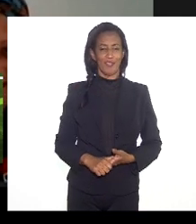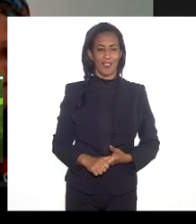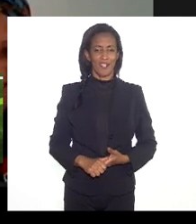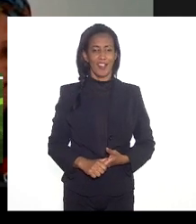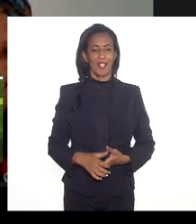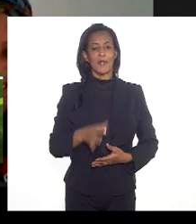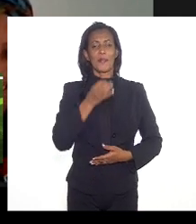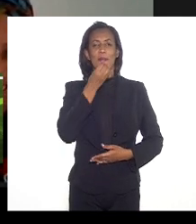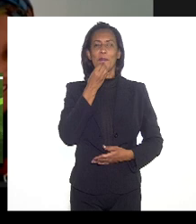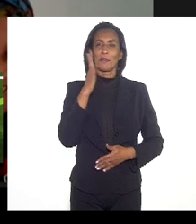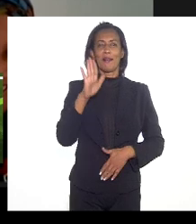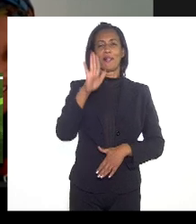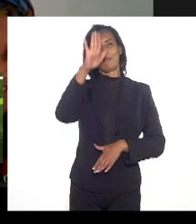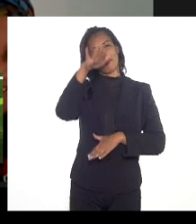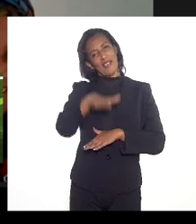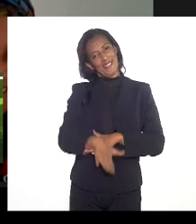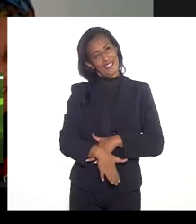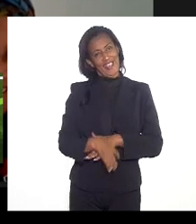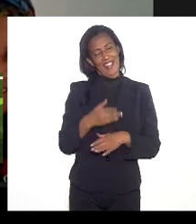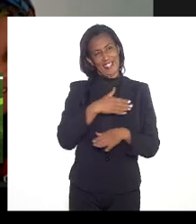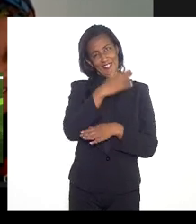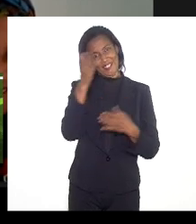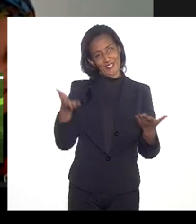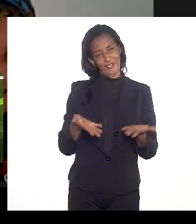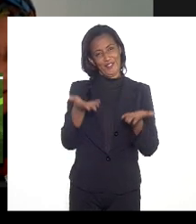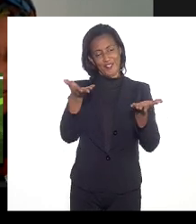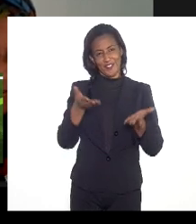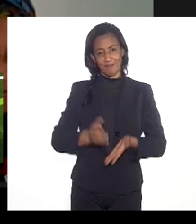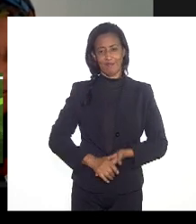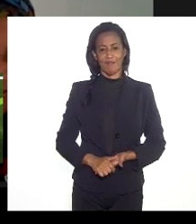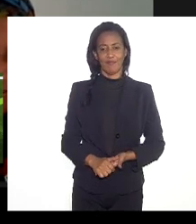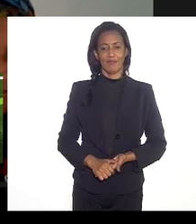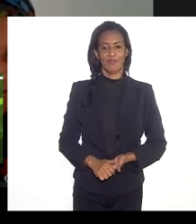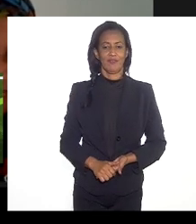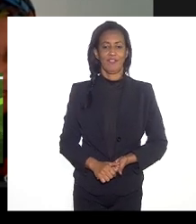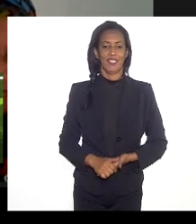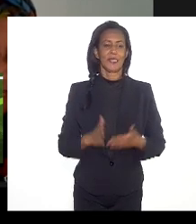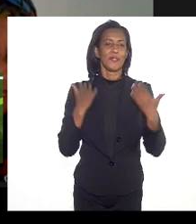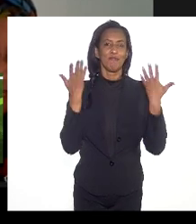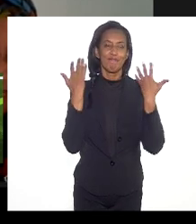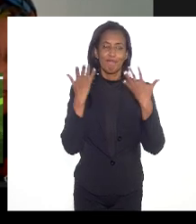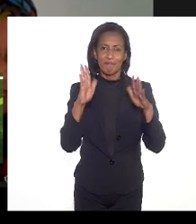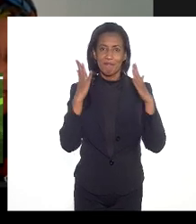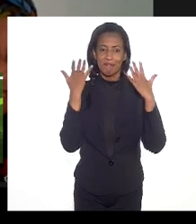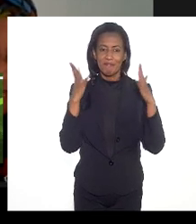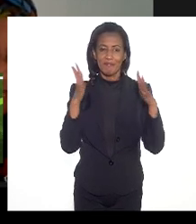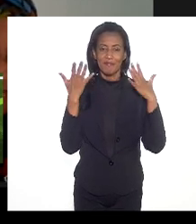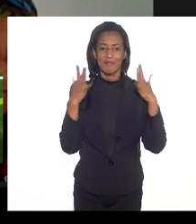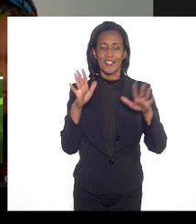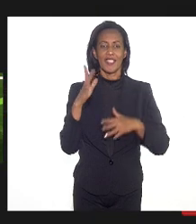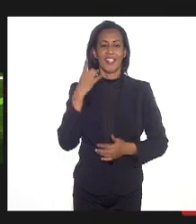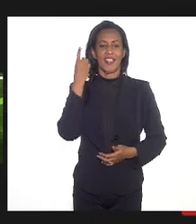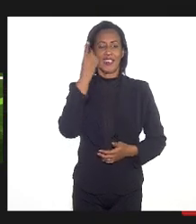Boa tarde para todos aí. E parabéns,